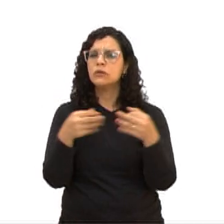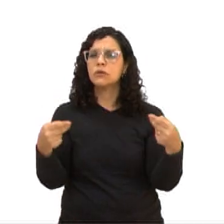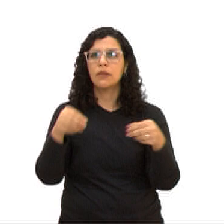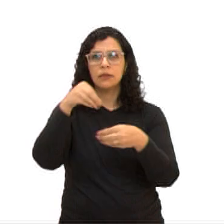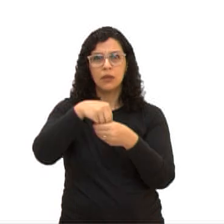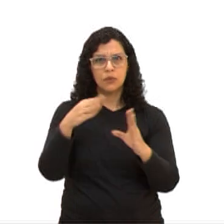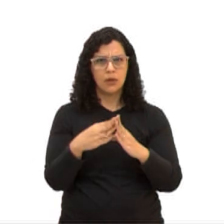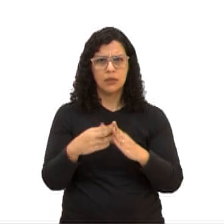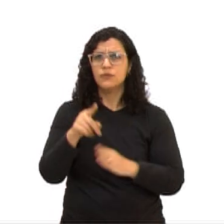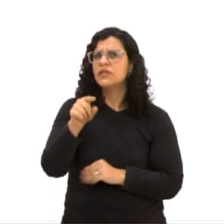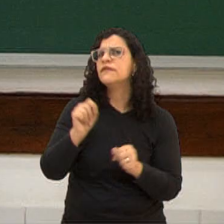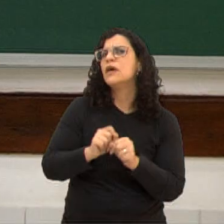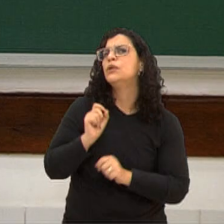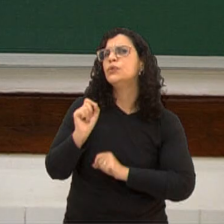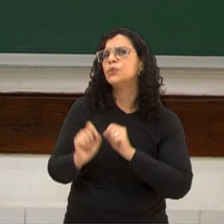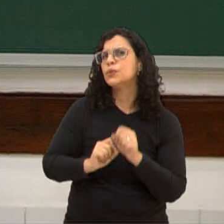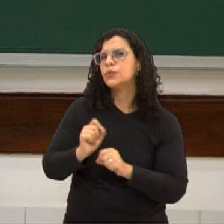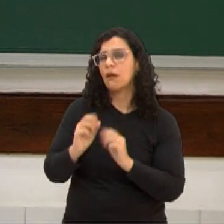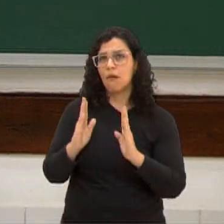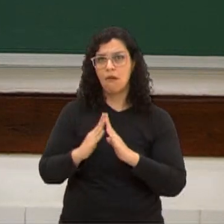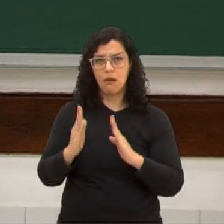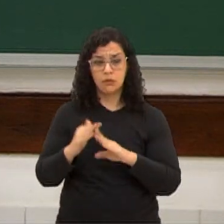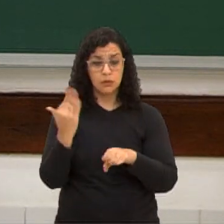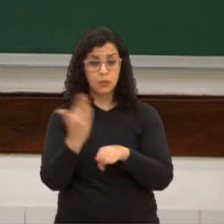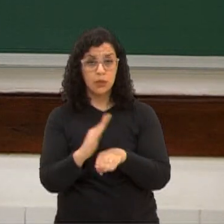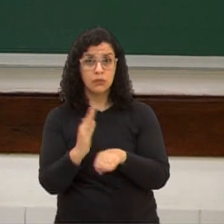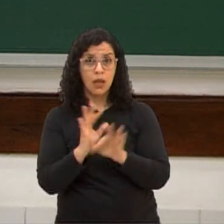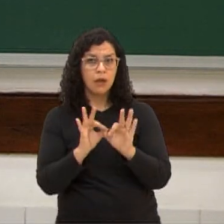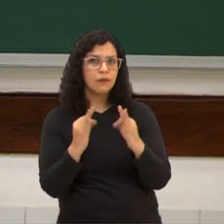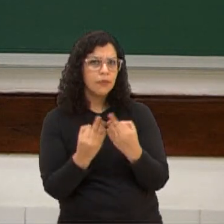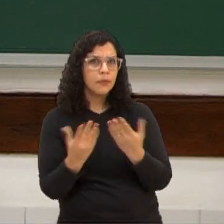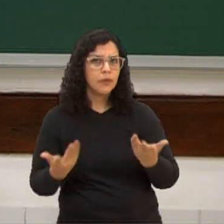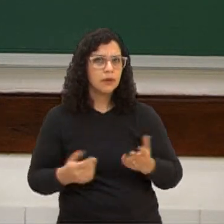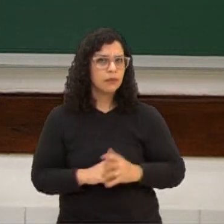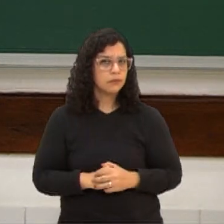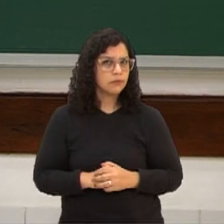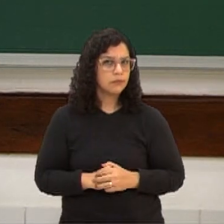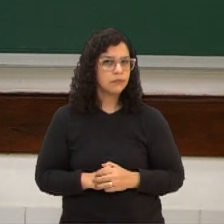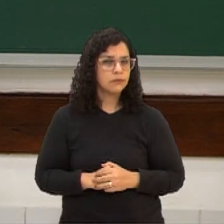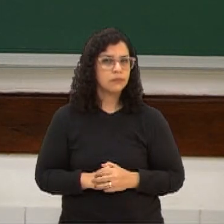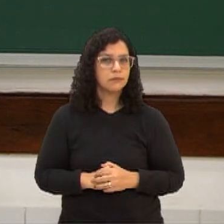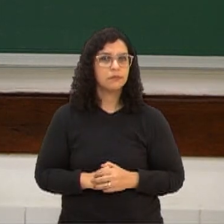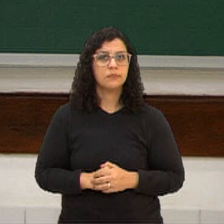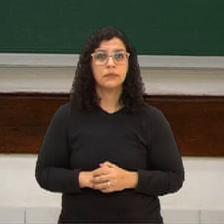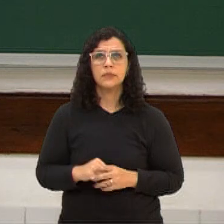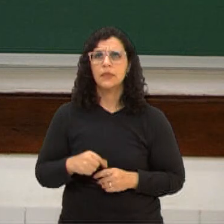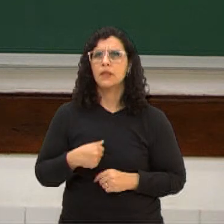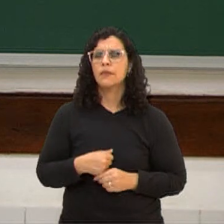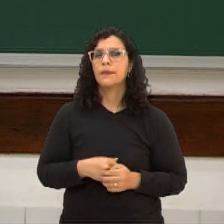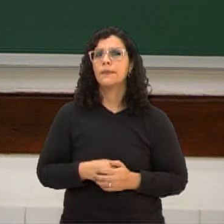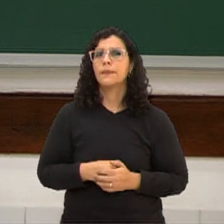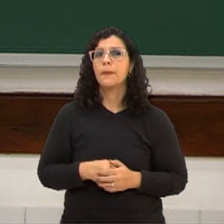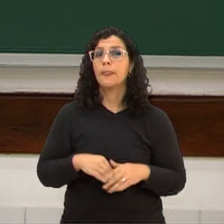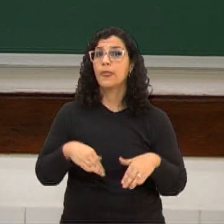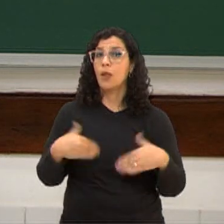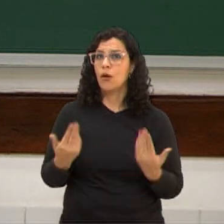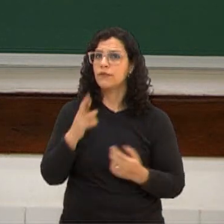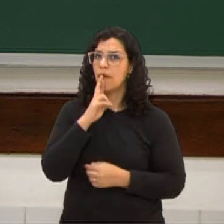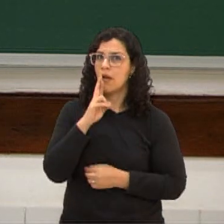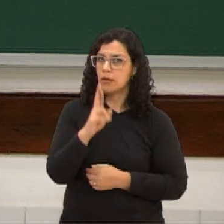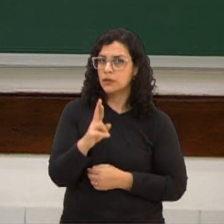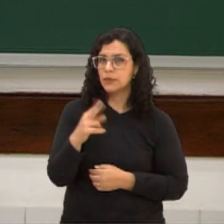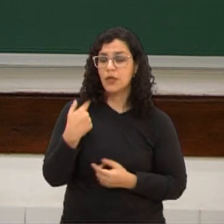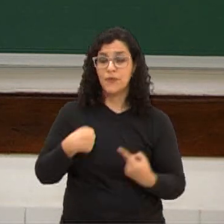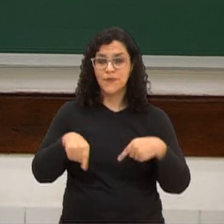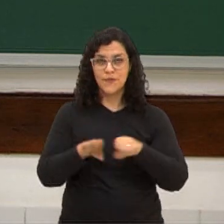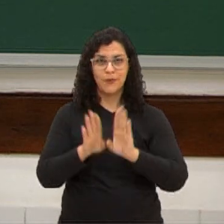diárias? Agora eu quero saber o que vocês fazem em casa para ajudar no funcionamento da casa, né? Nas tarefas diárias. Me respondam aí